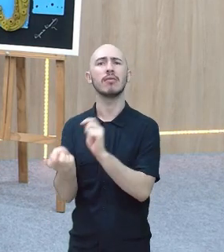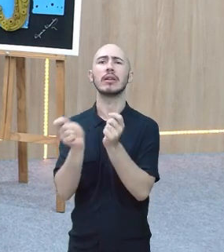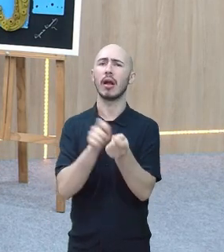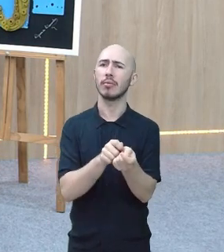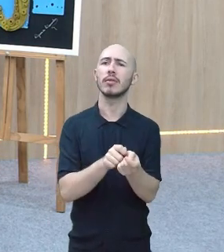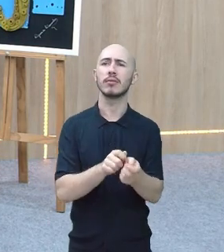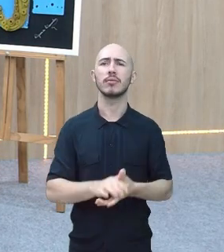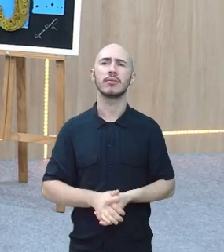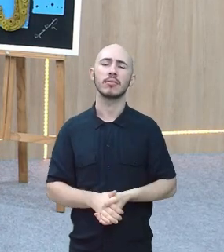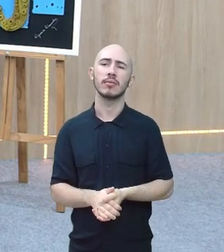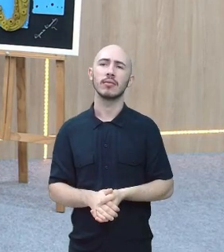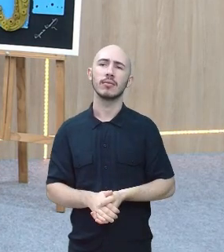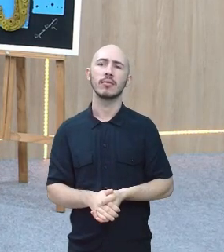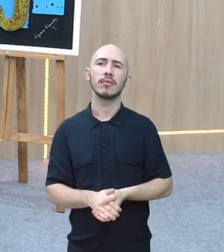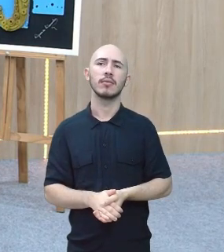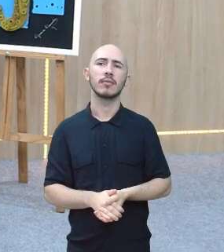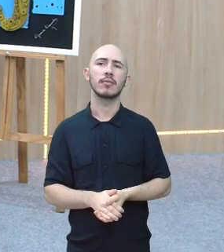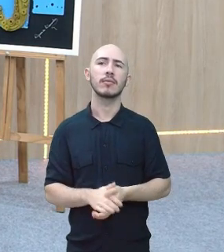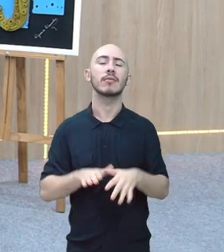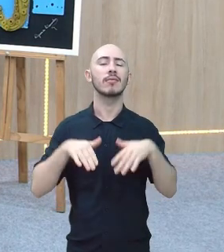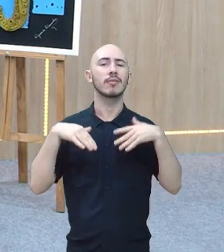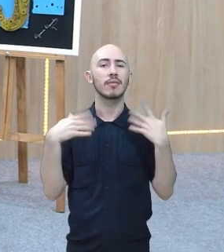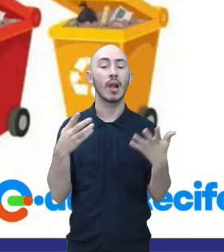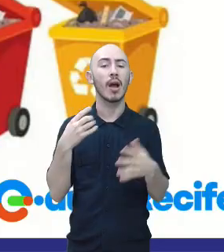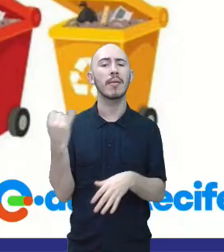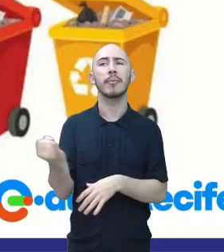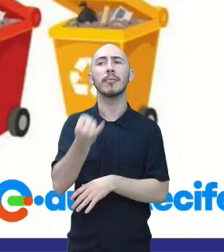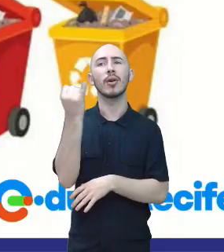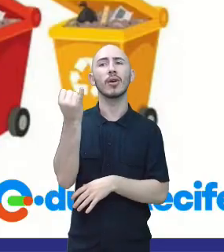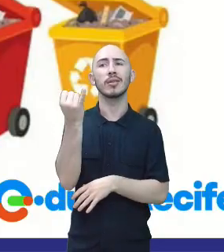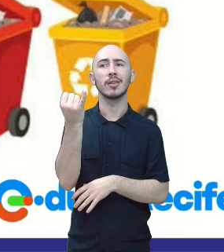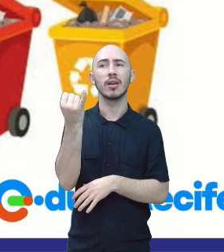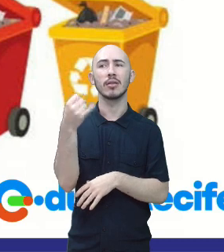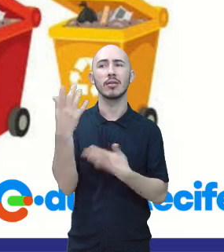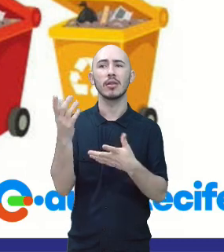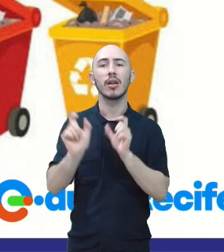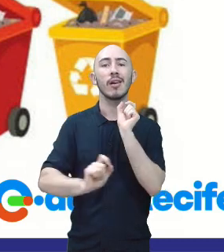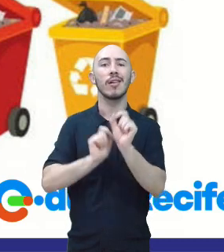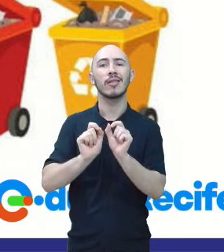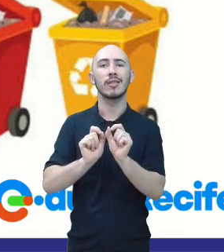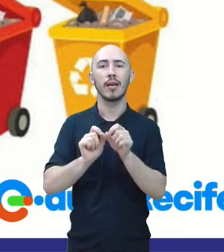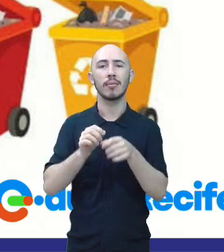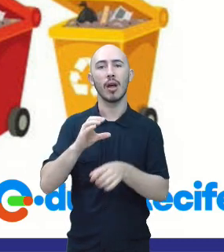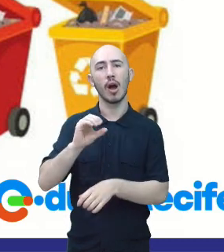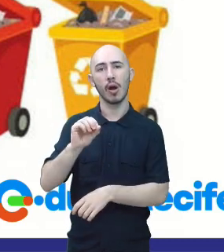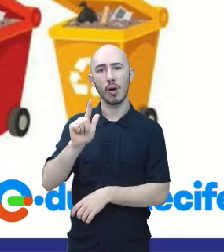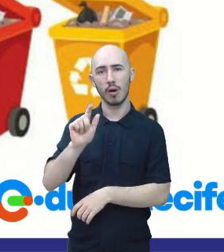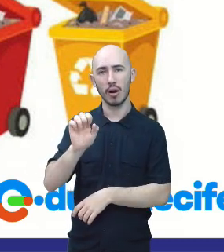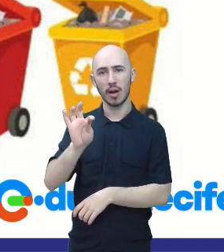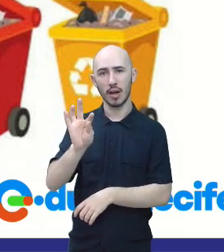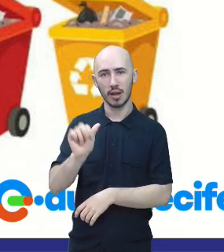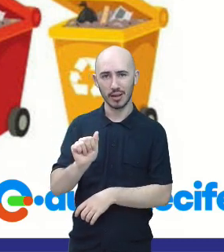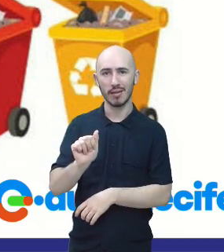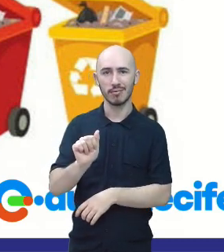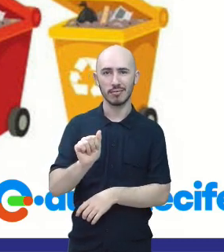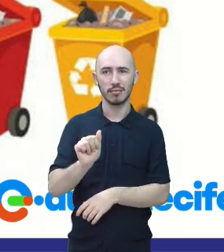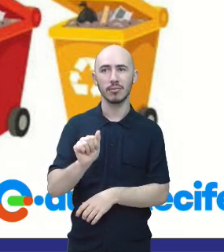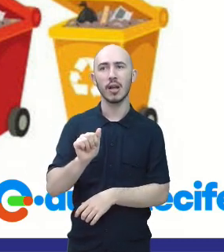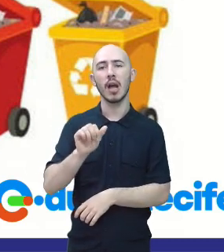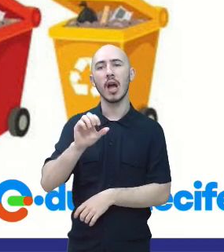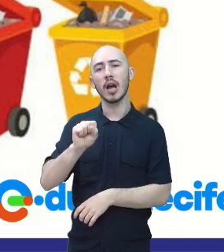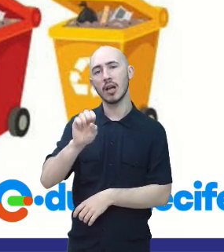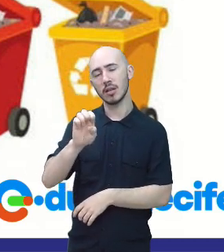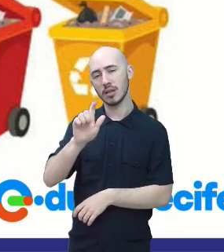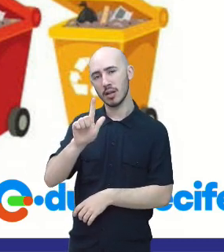dele. E por que a importância, né, da coleta seletiva? Vamos refletir aqui a importância da